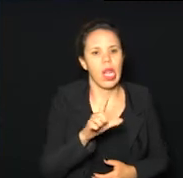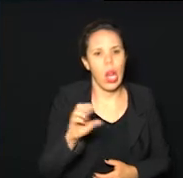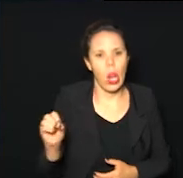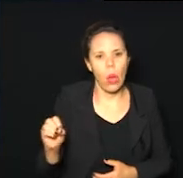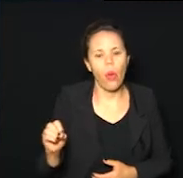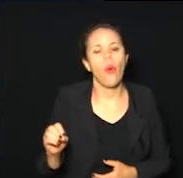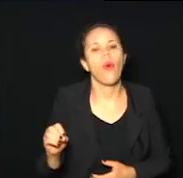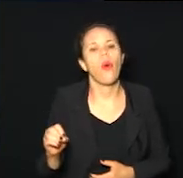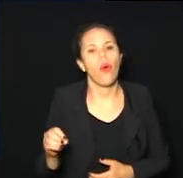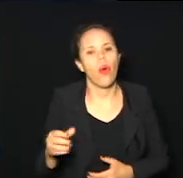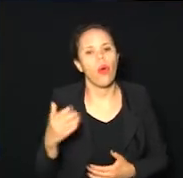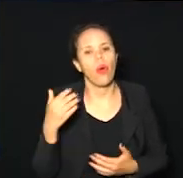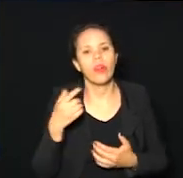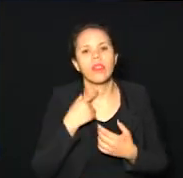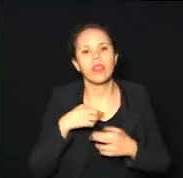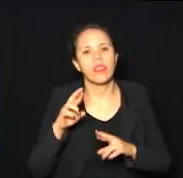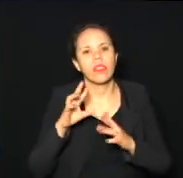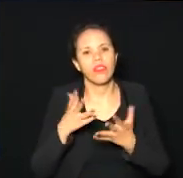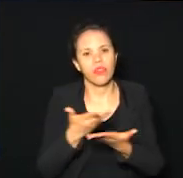é isso, eu desejo a todos